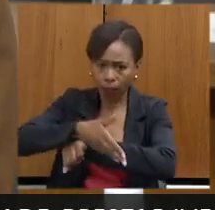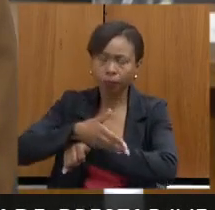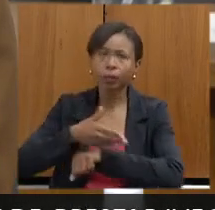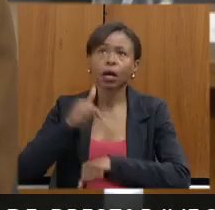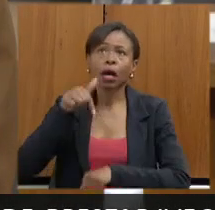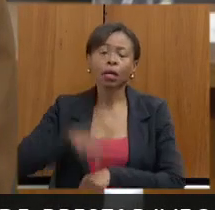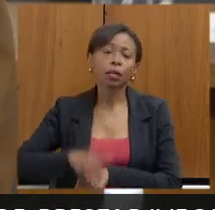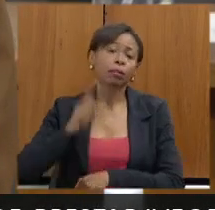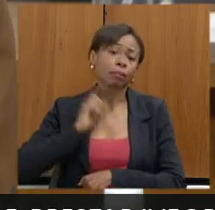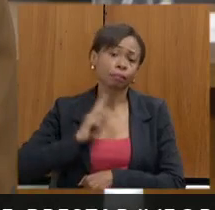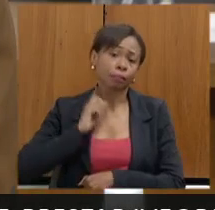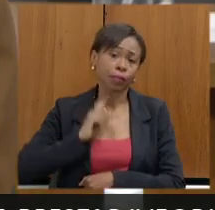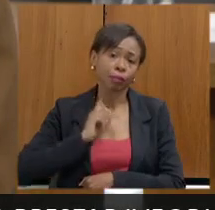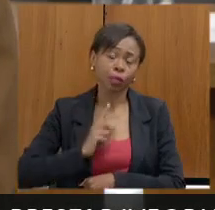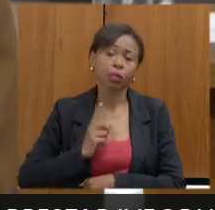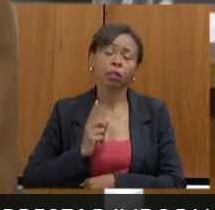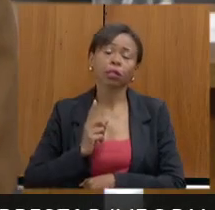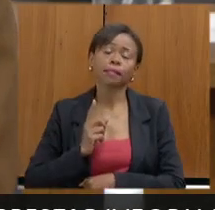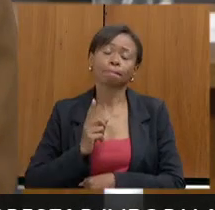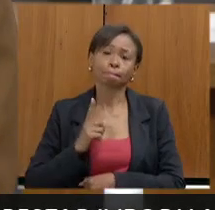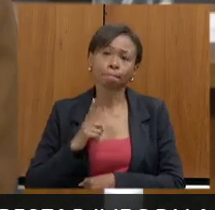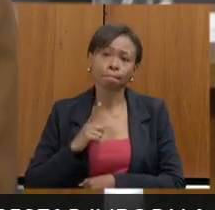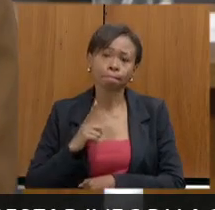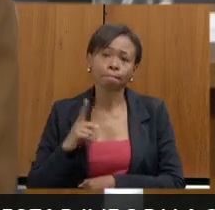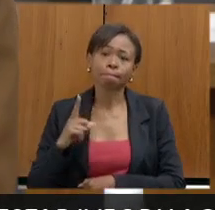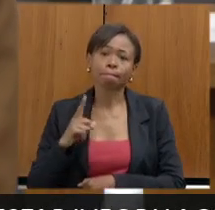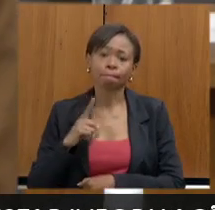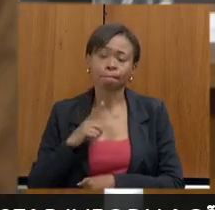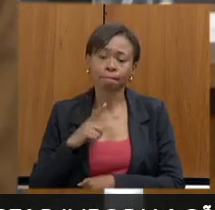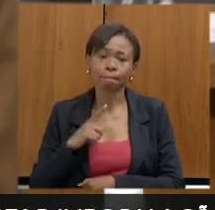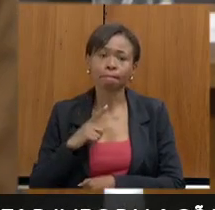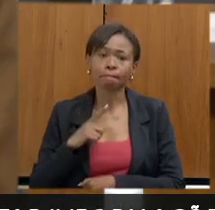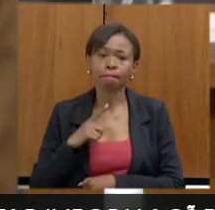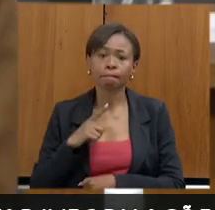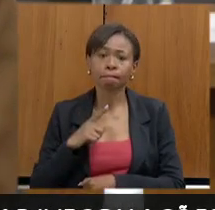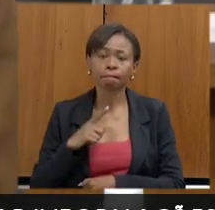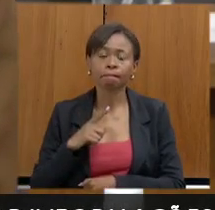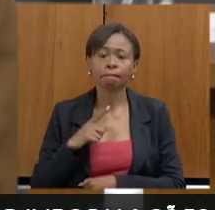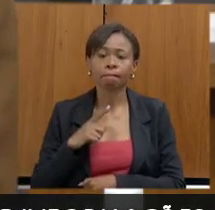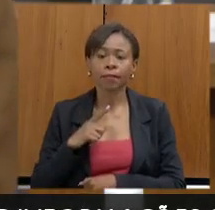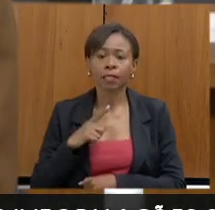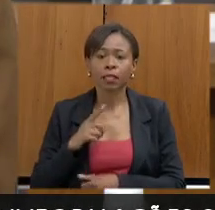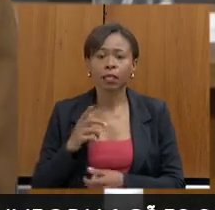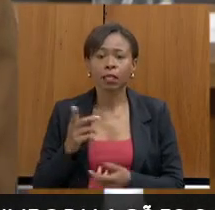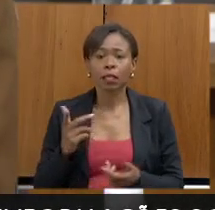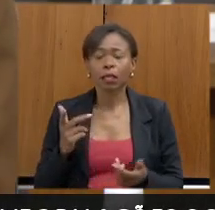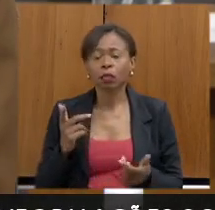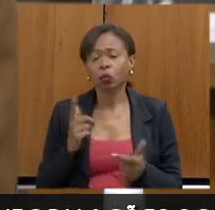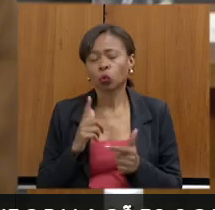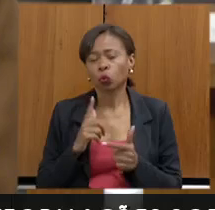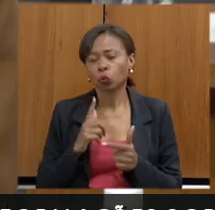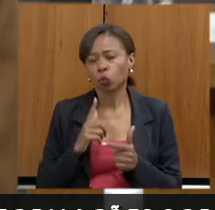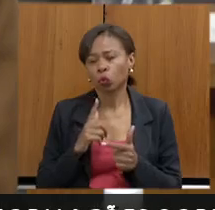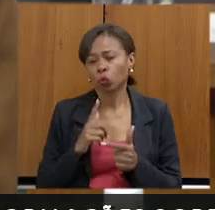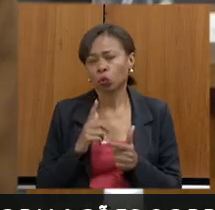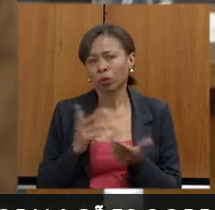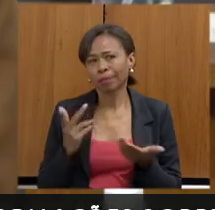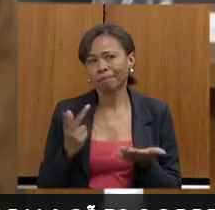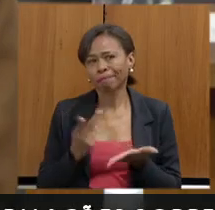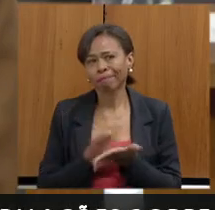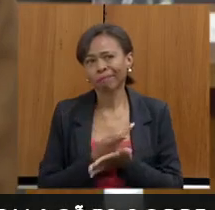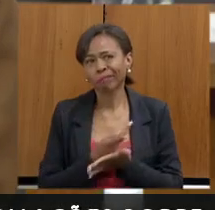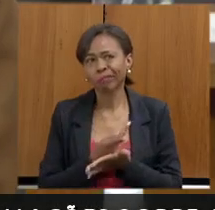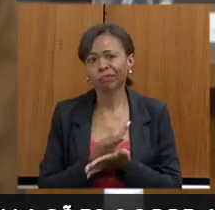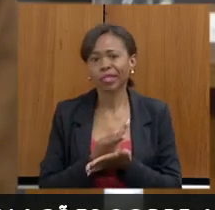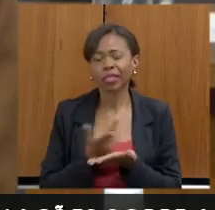estado de certa forma né tem vivido um momento né De certa entre as eu vou dizer isso